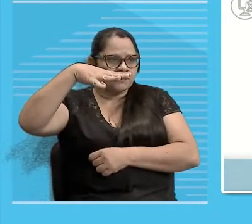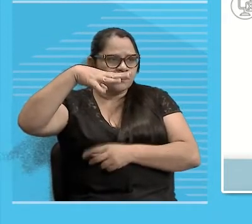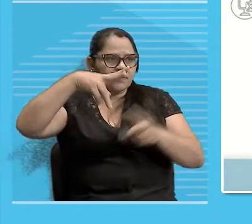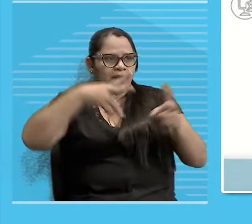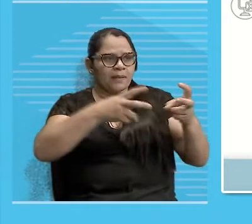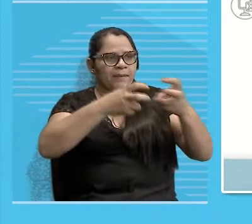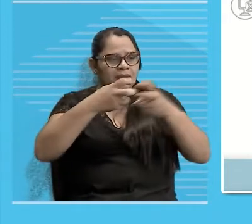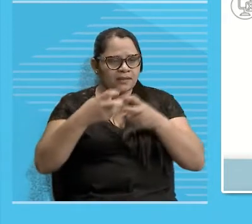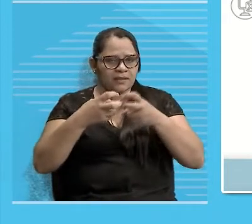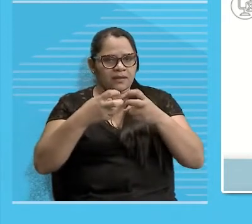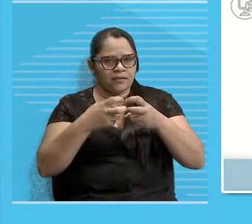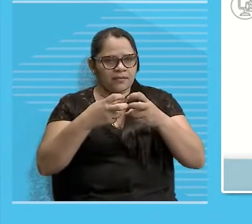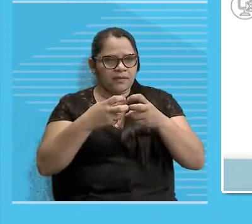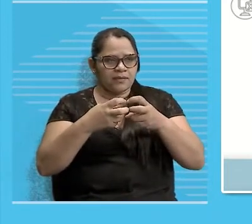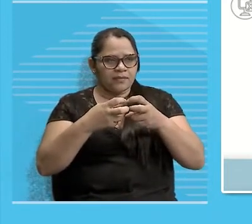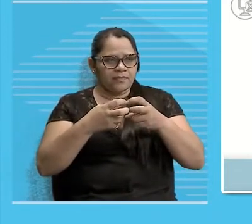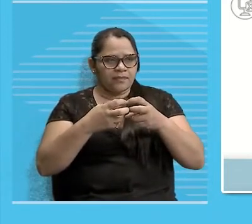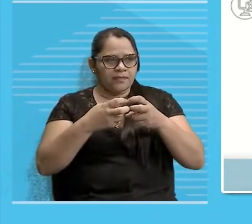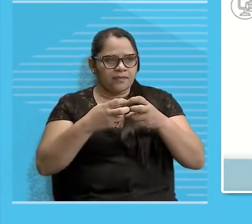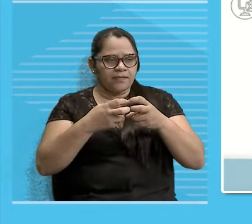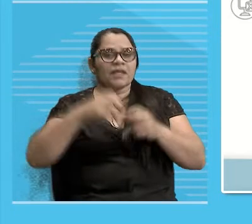em Jesus. Vocês percebem aqui, ó?